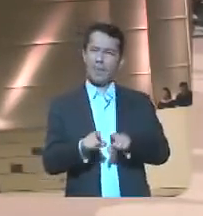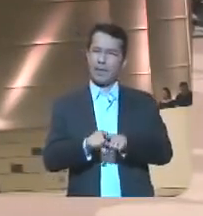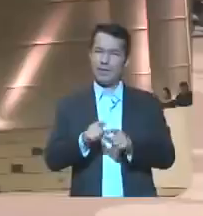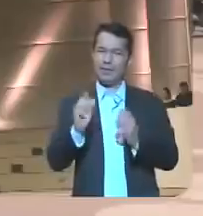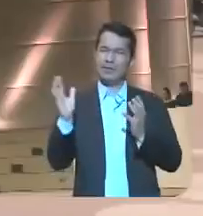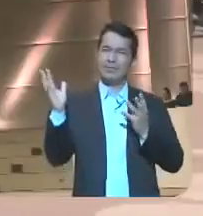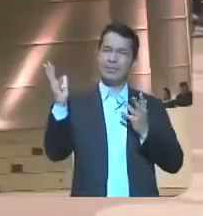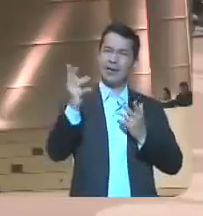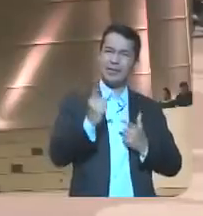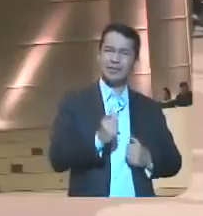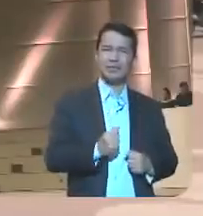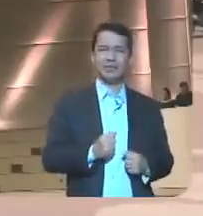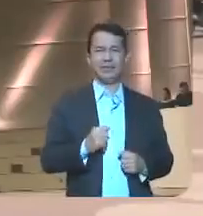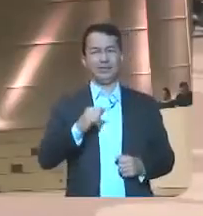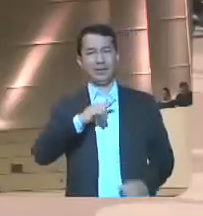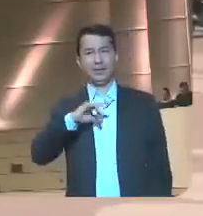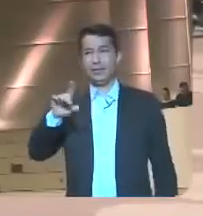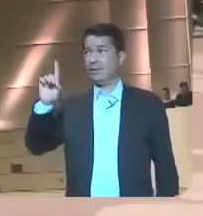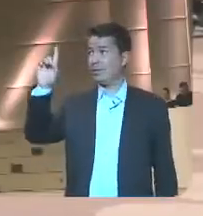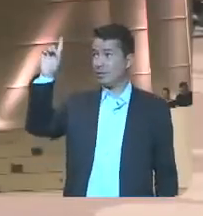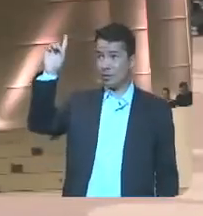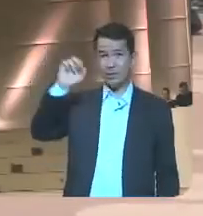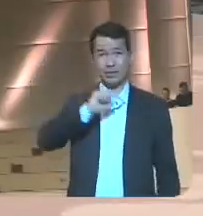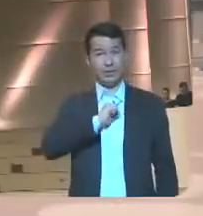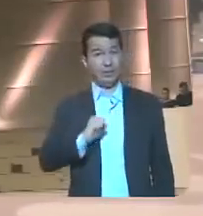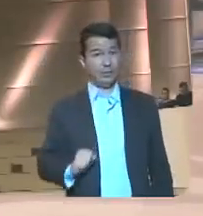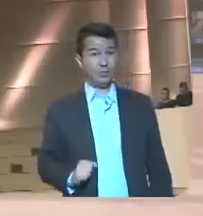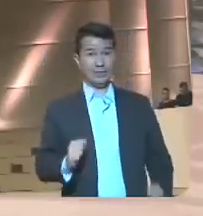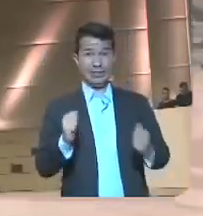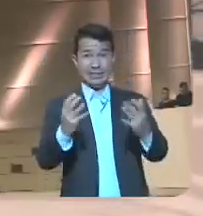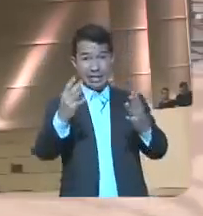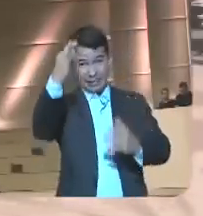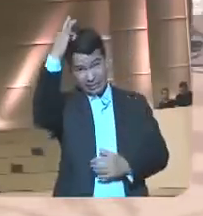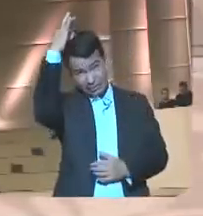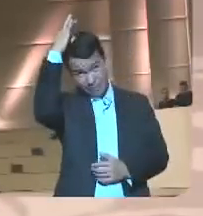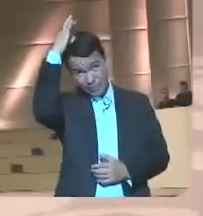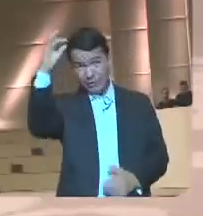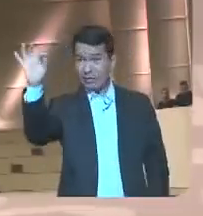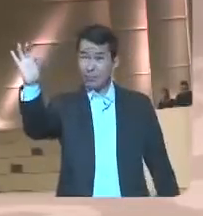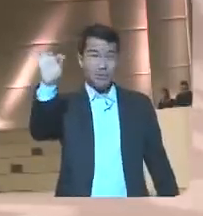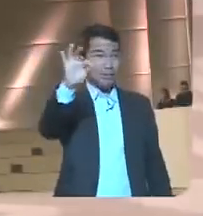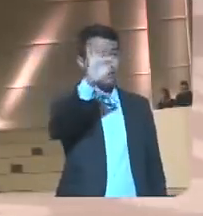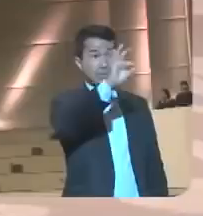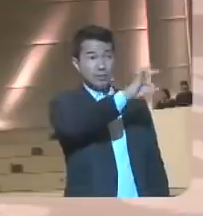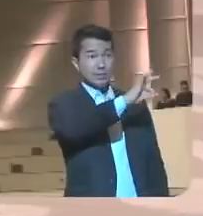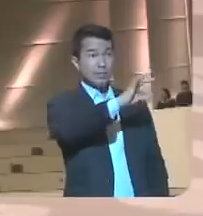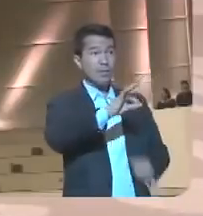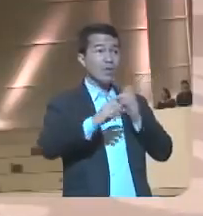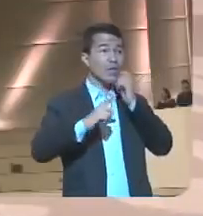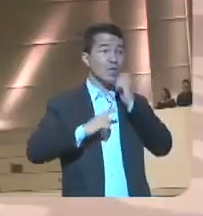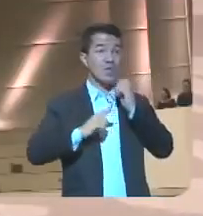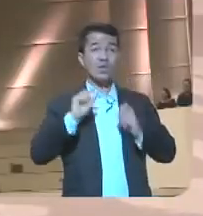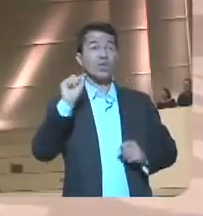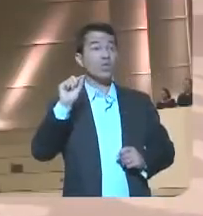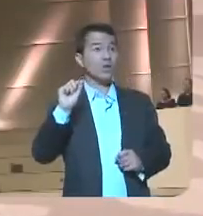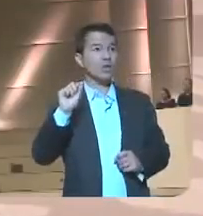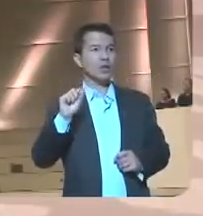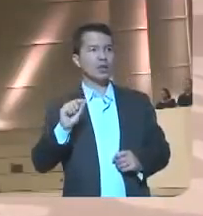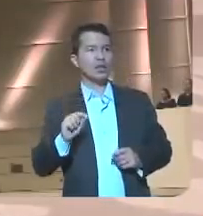diz que esse senhor também quando erramos seu espírito ele coloca o seu espírito como